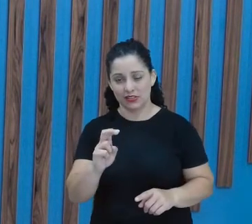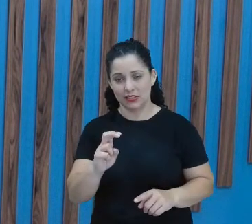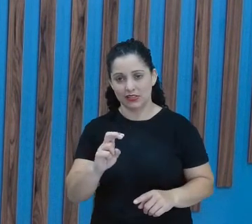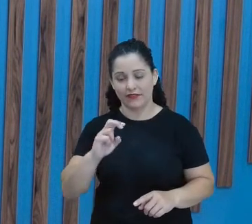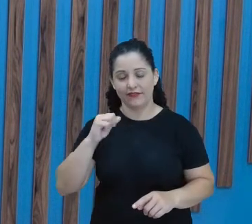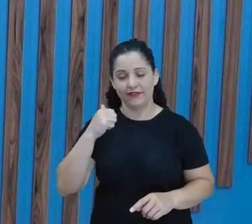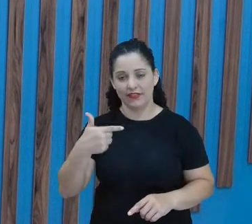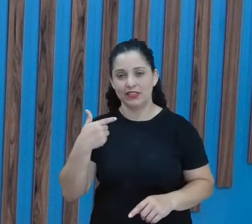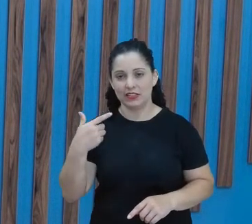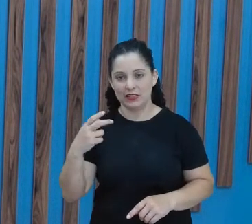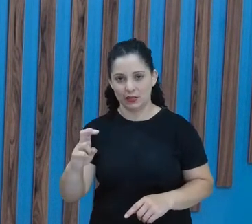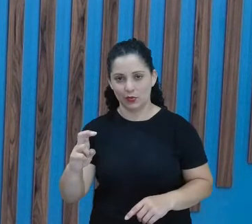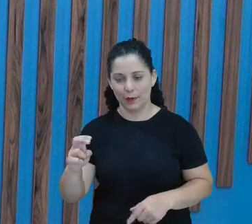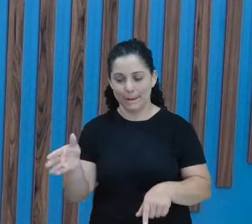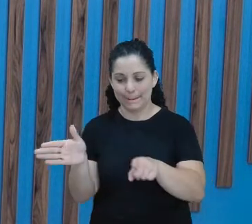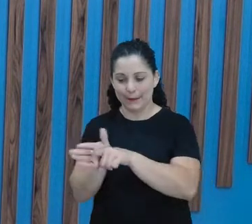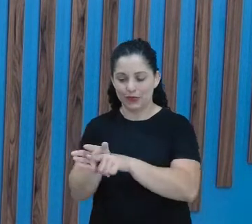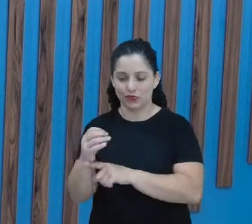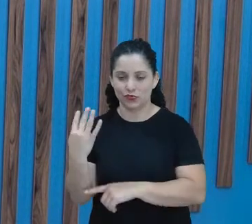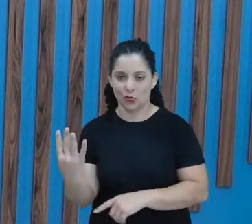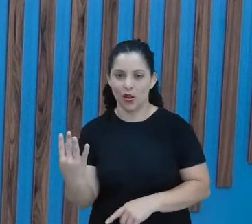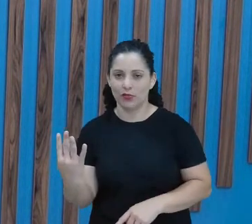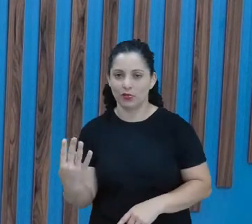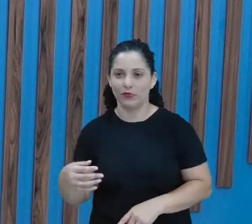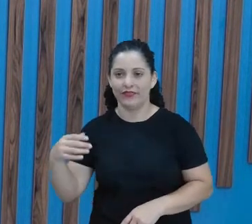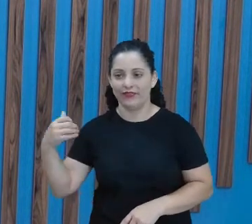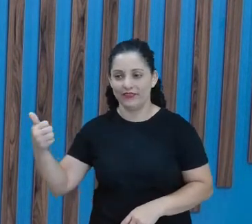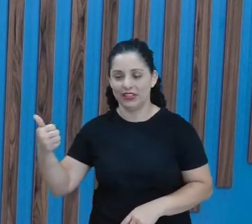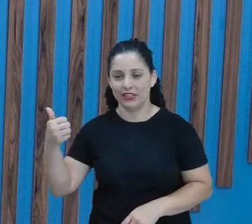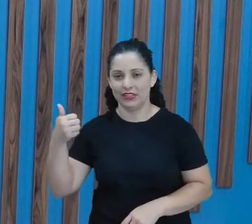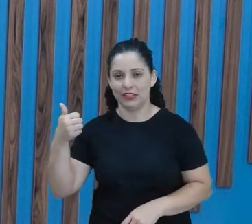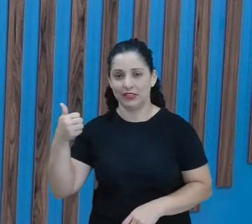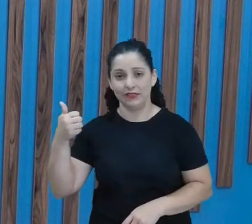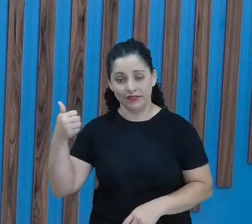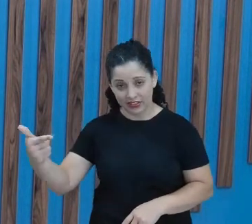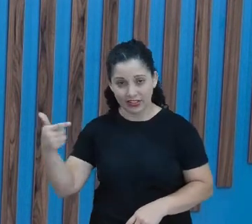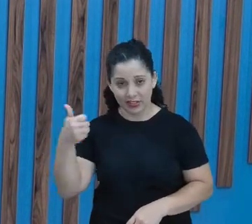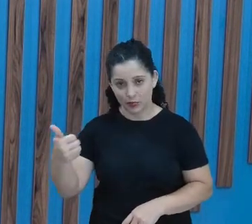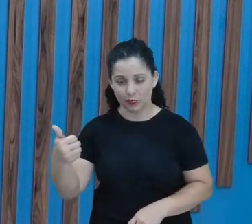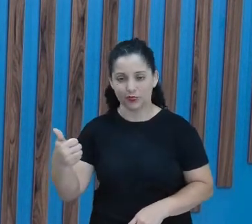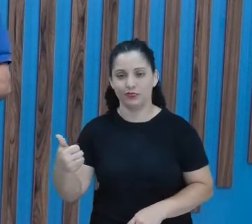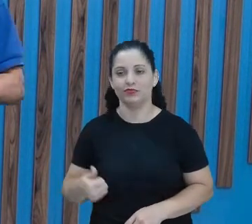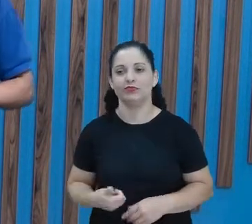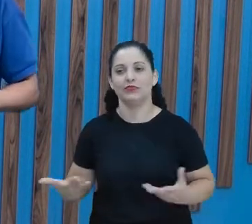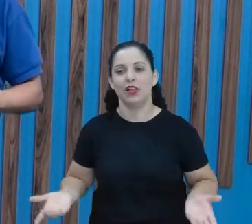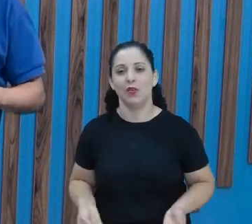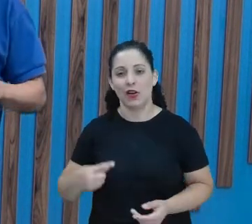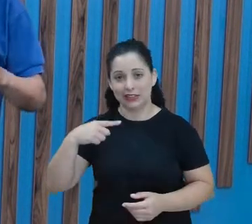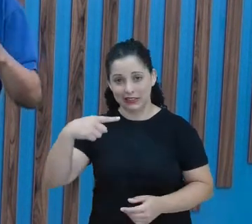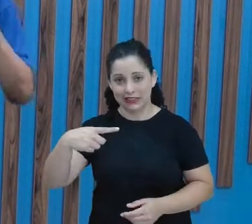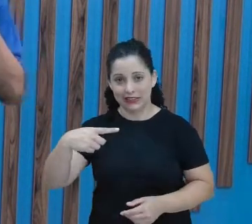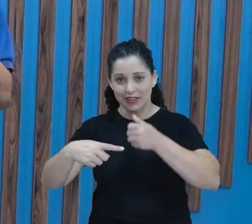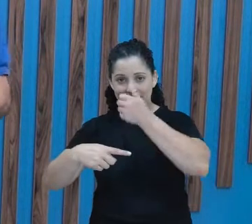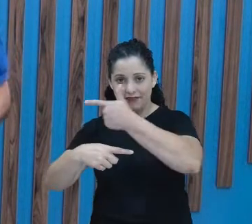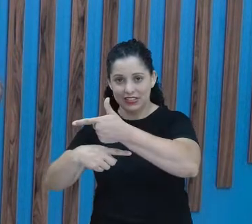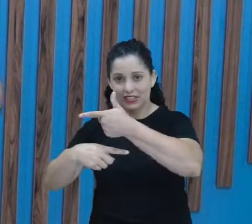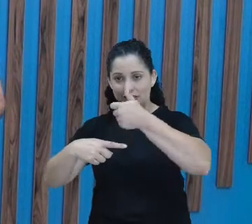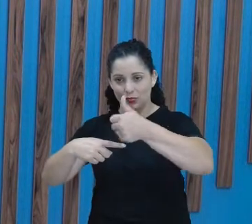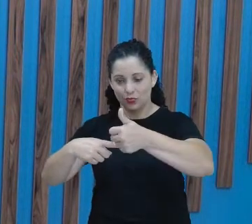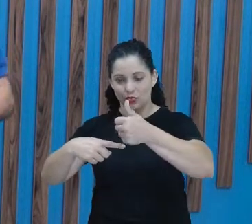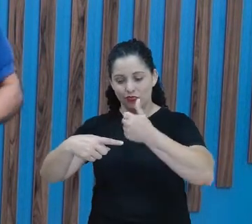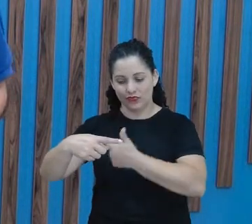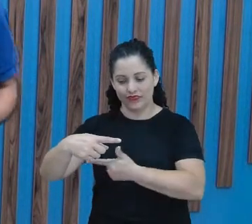Vinte e cinco menos quatro vai dar vinte e um sobre vinte. Que tal? Deu pra entender? Deu pra treinar